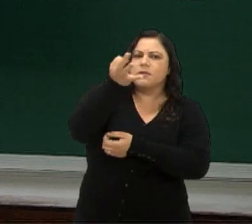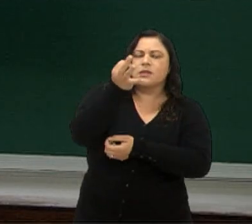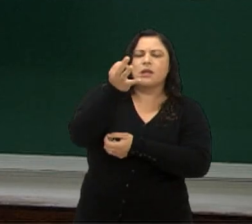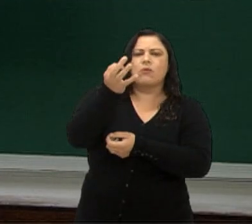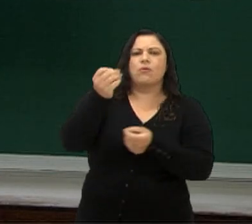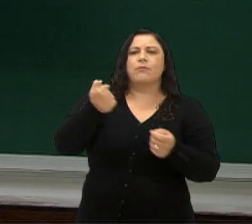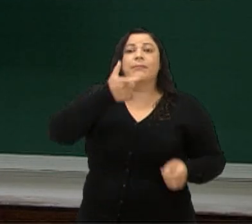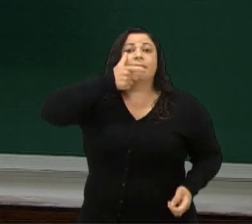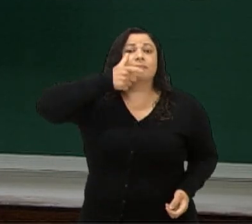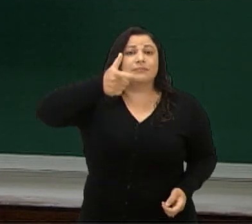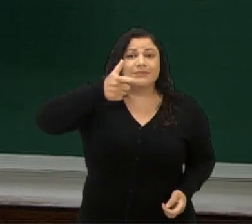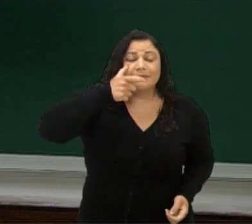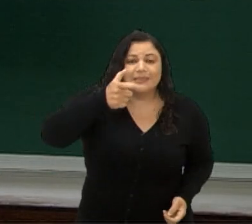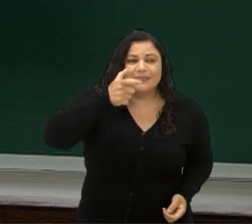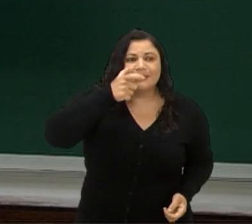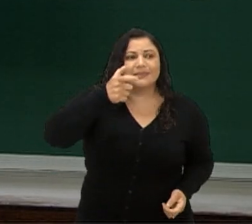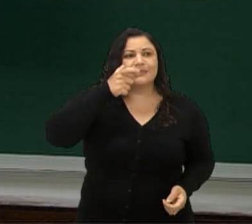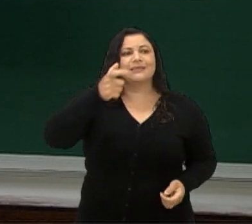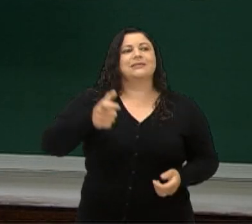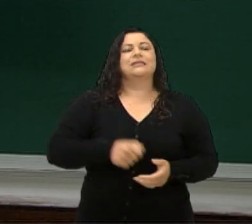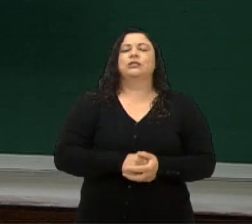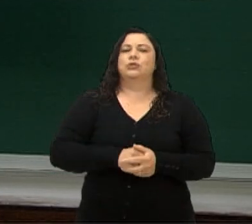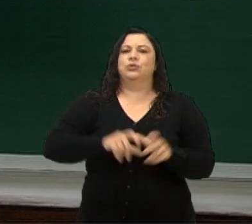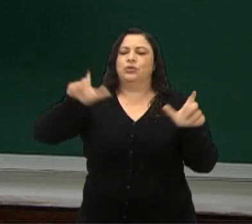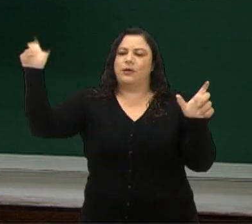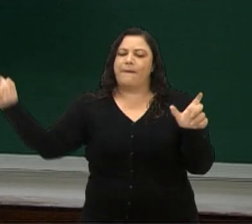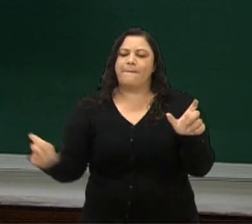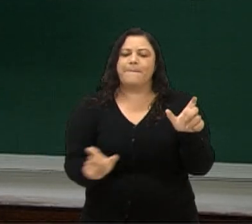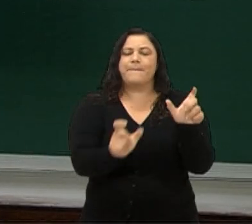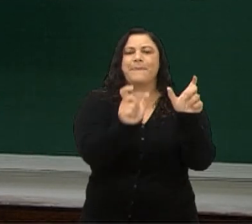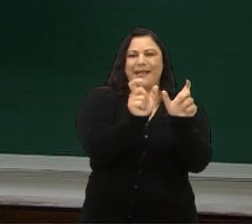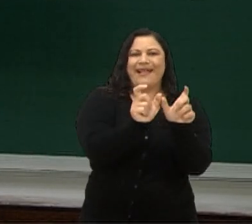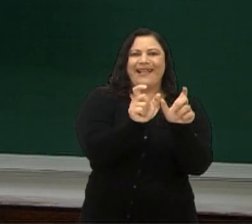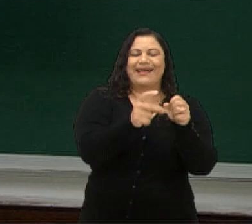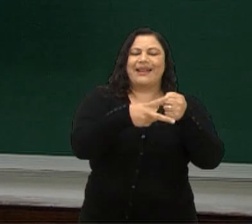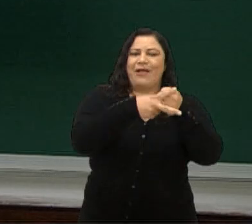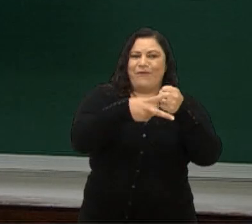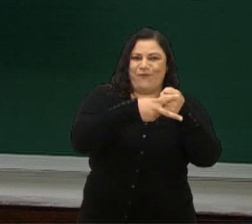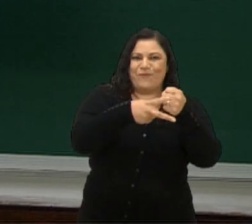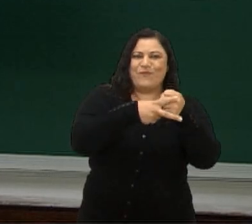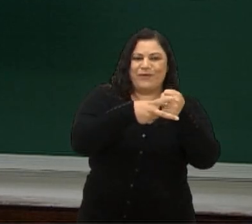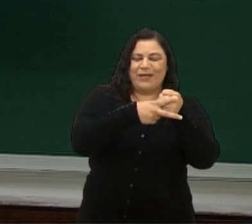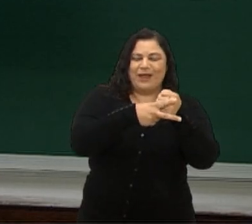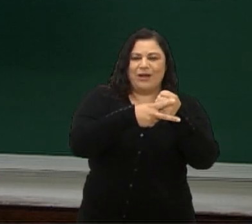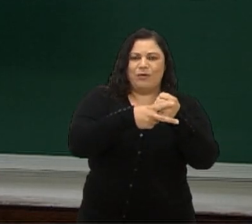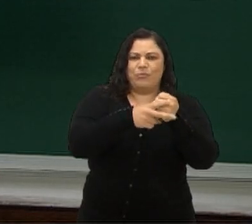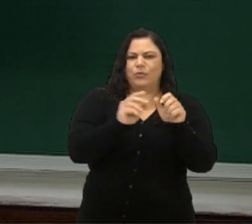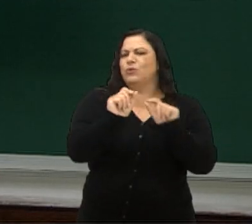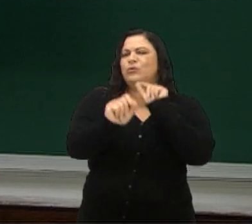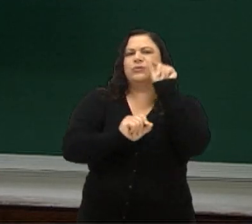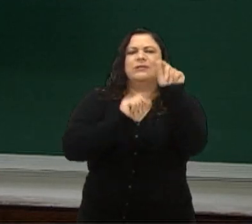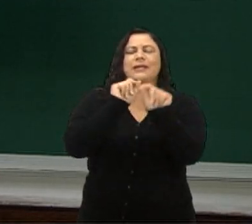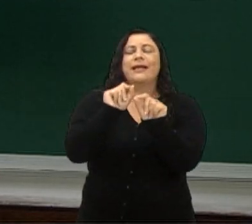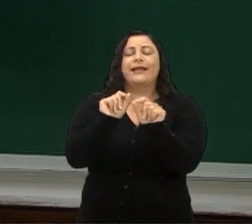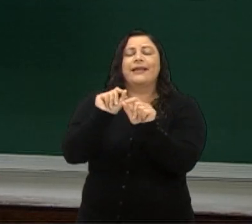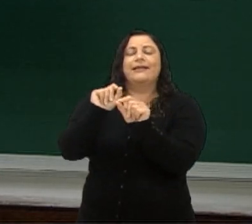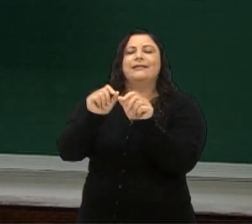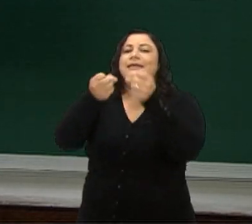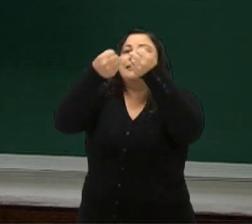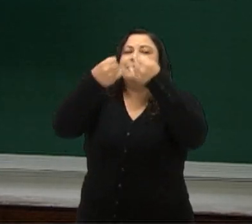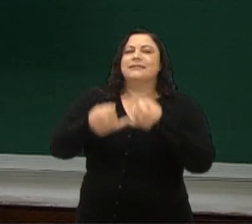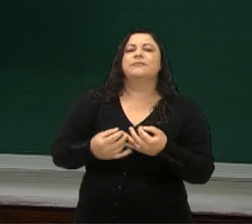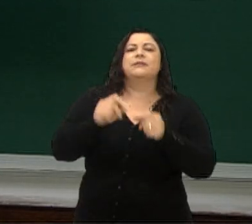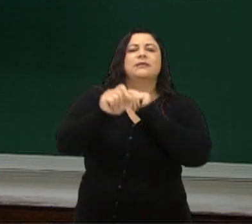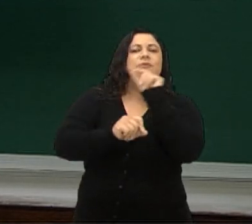amigos. Normalmente quando nós temos preposição para, mais um verbo no infinitivo, aí surge a finalidade de alguma coisa. Então ele diz, ó, é